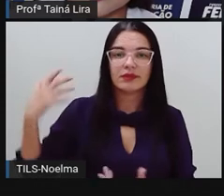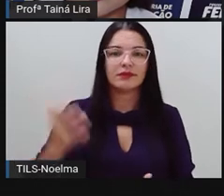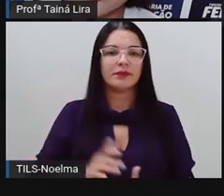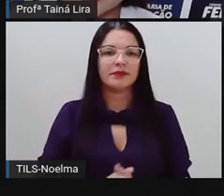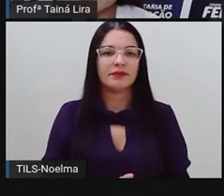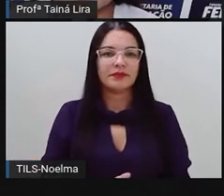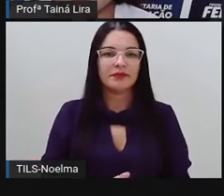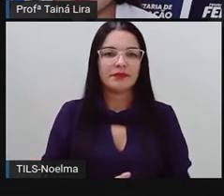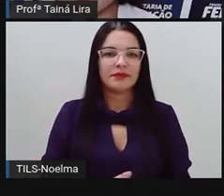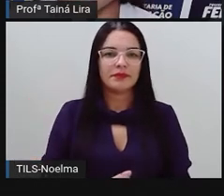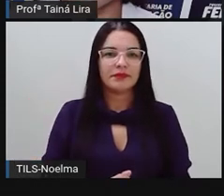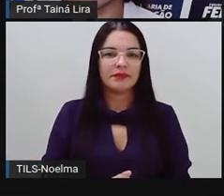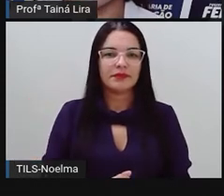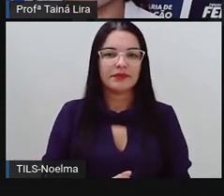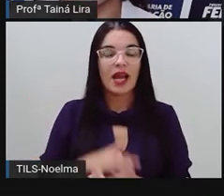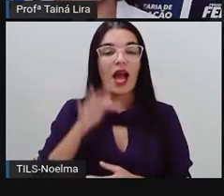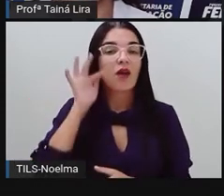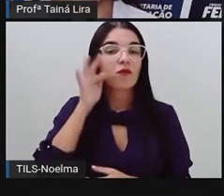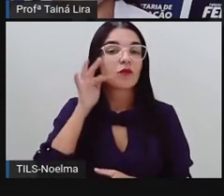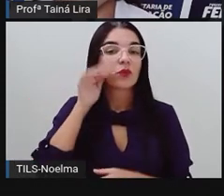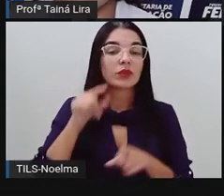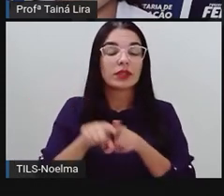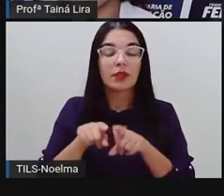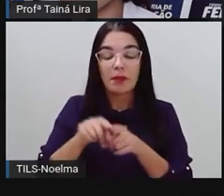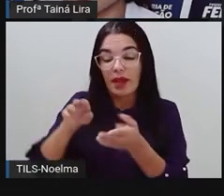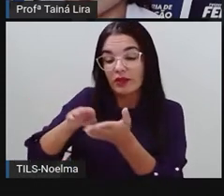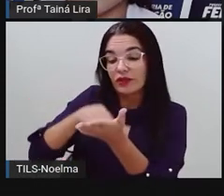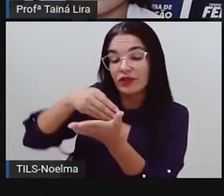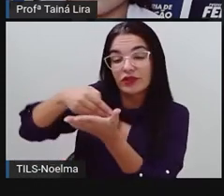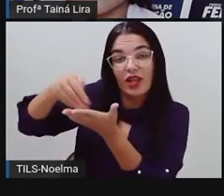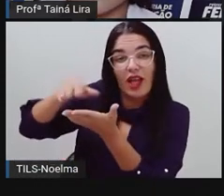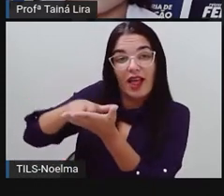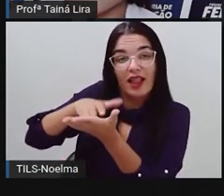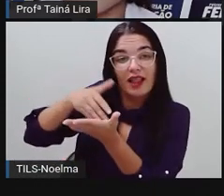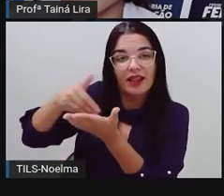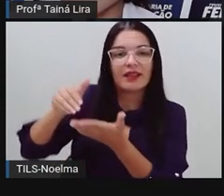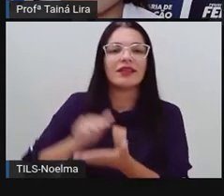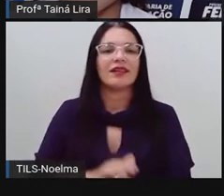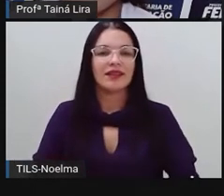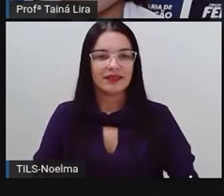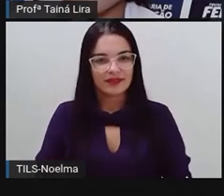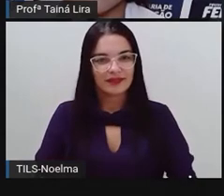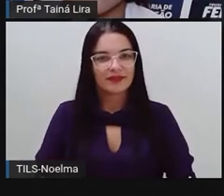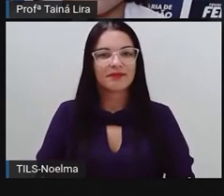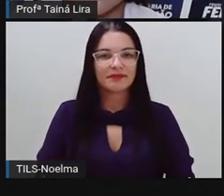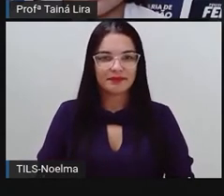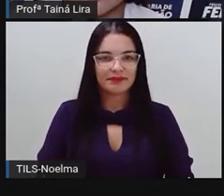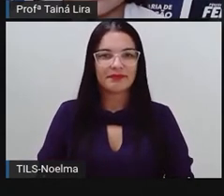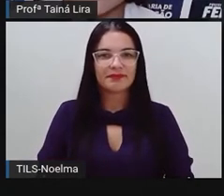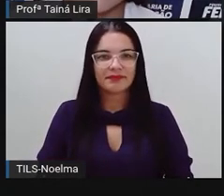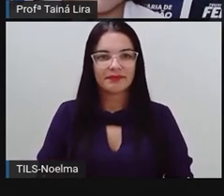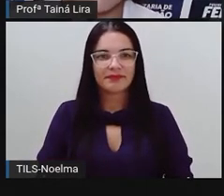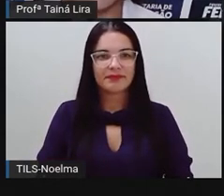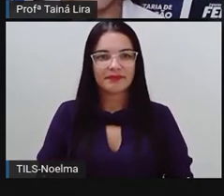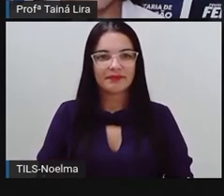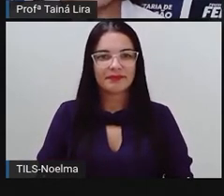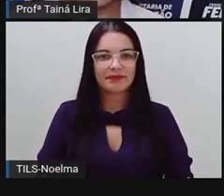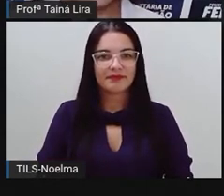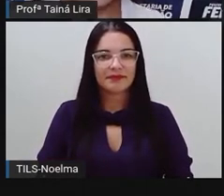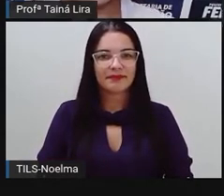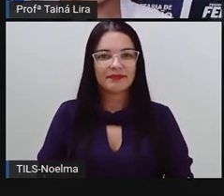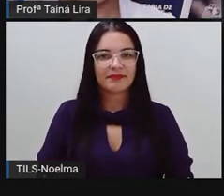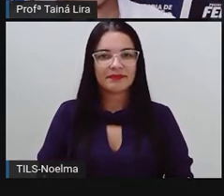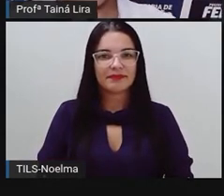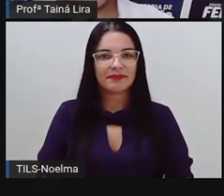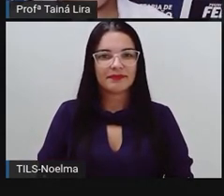em tecido tá a fruta também pode ser transformada em geléias Ah tá